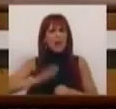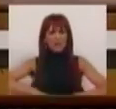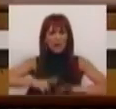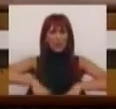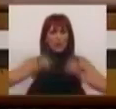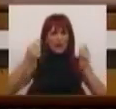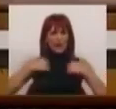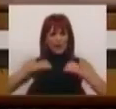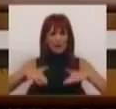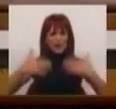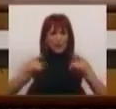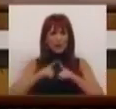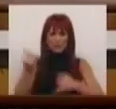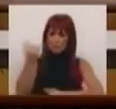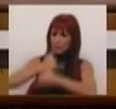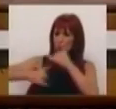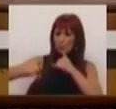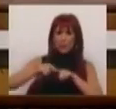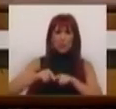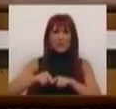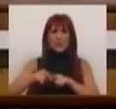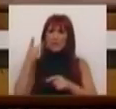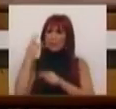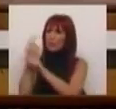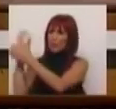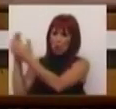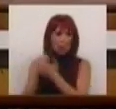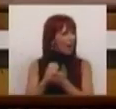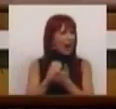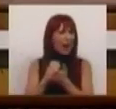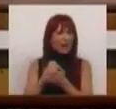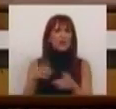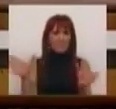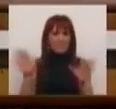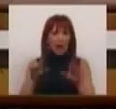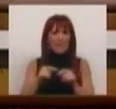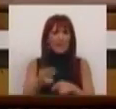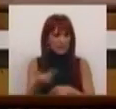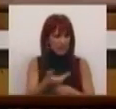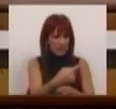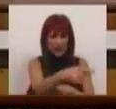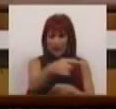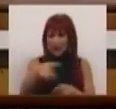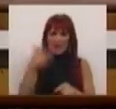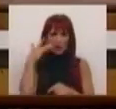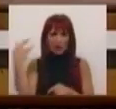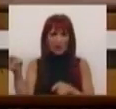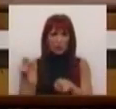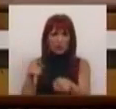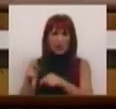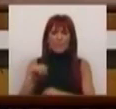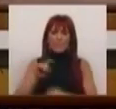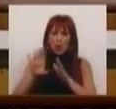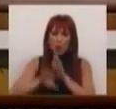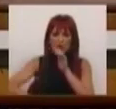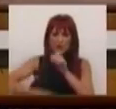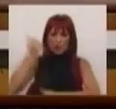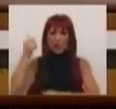desenvolver iniciativas de substituição de importações onde haja mais vulnerabilidade externa e melhores